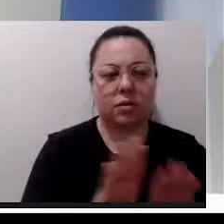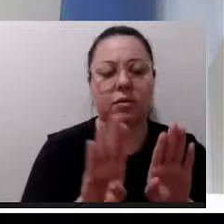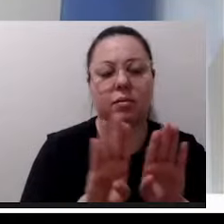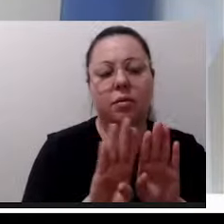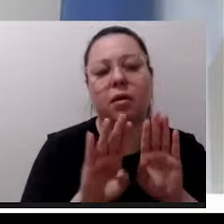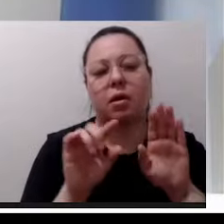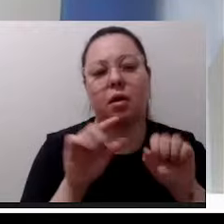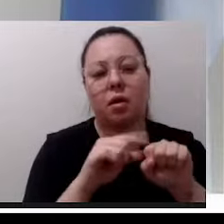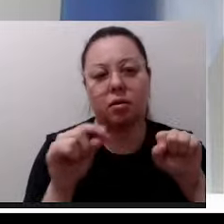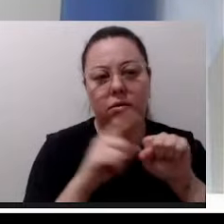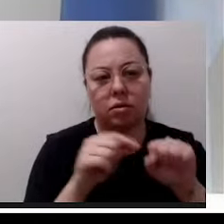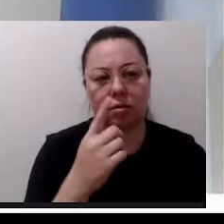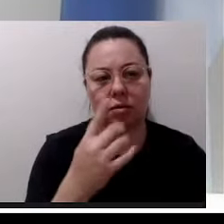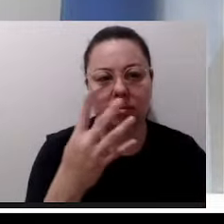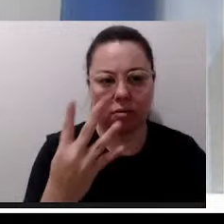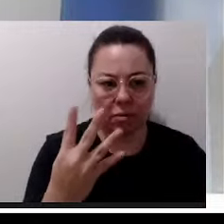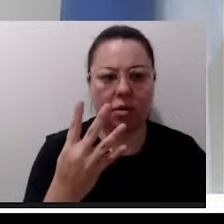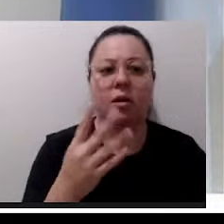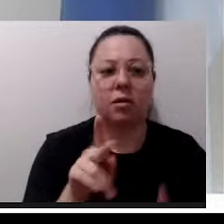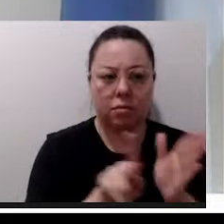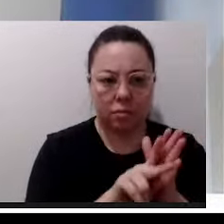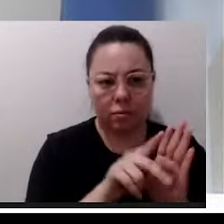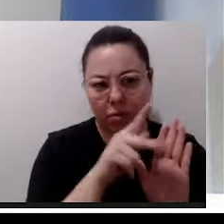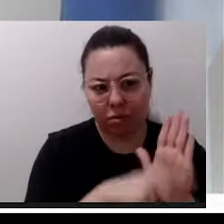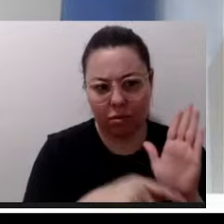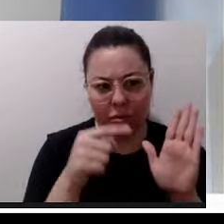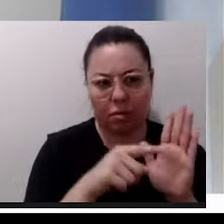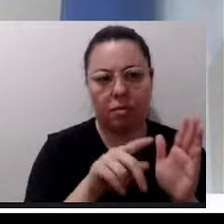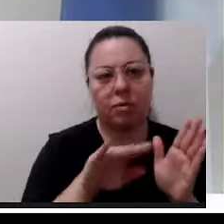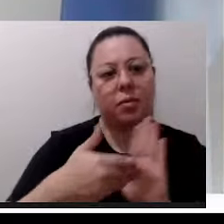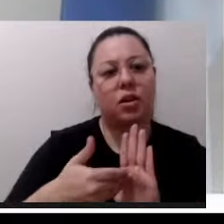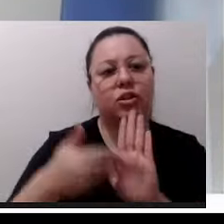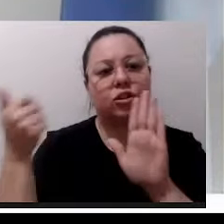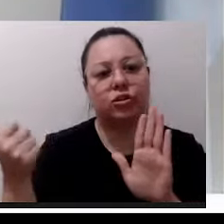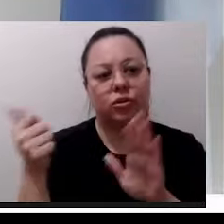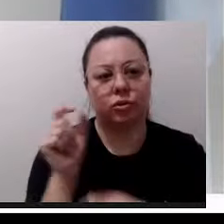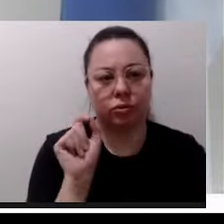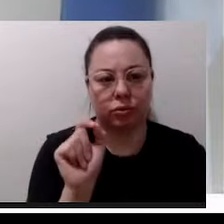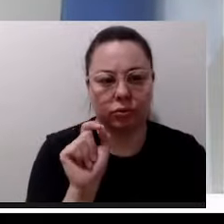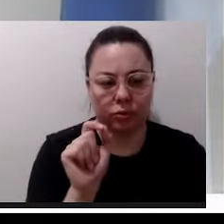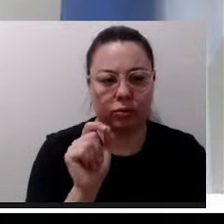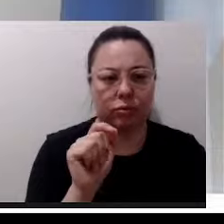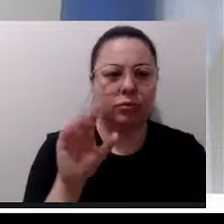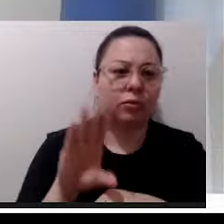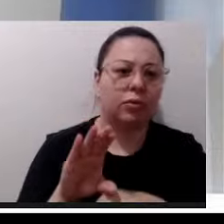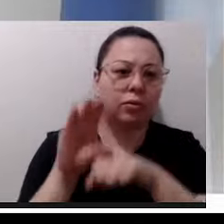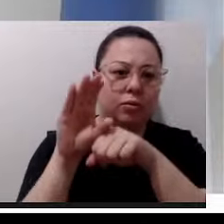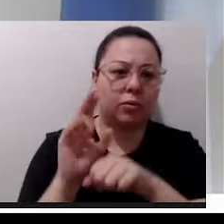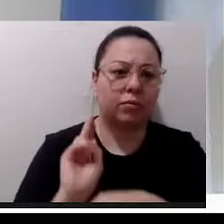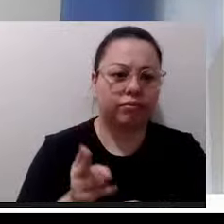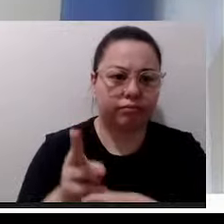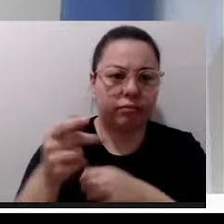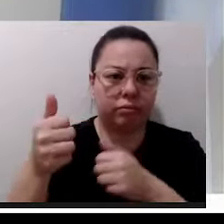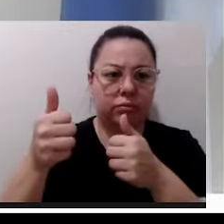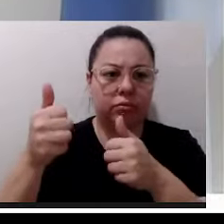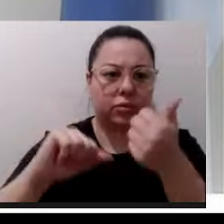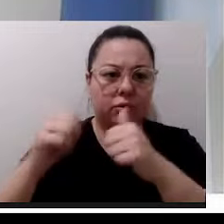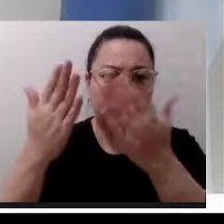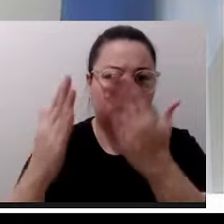norma originária para retirar da composição da Comissão Permanente de Avaliação